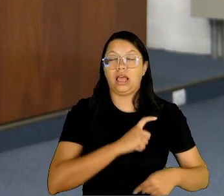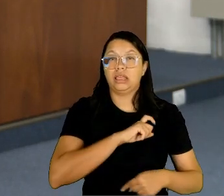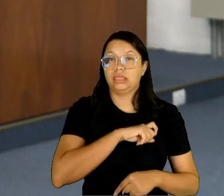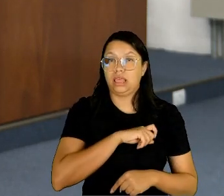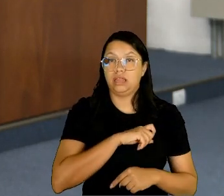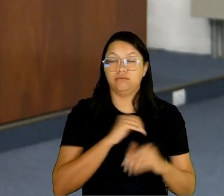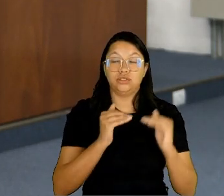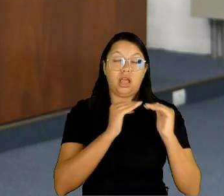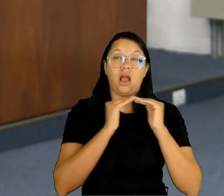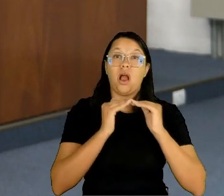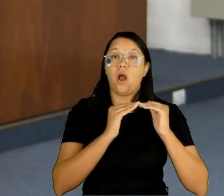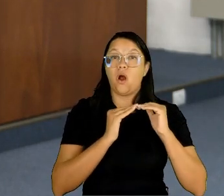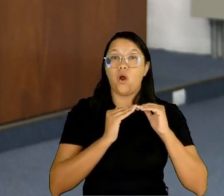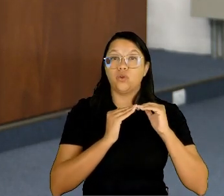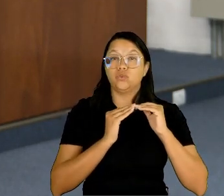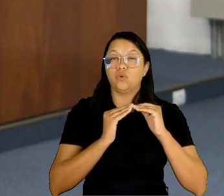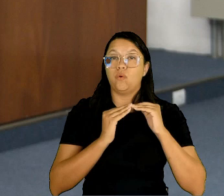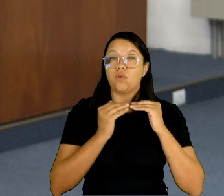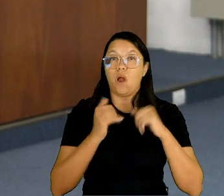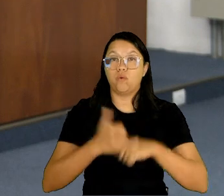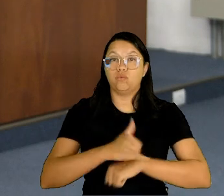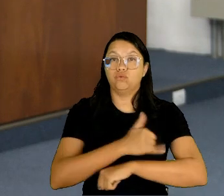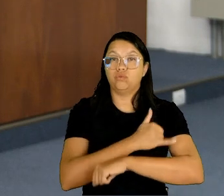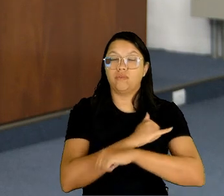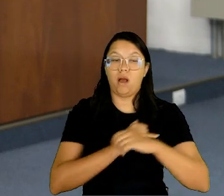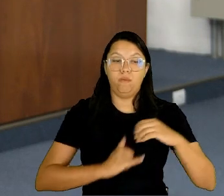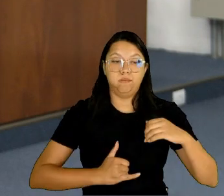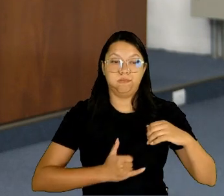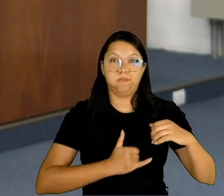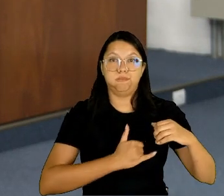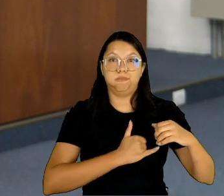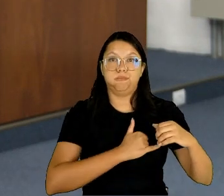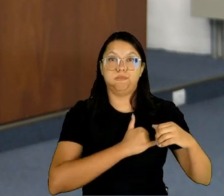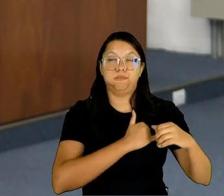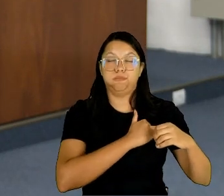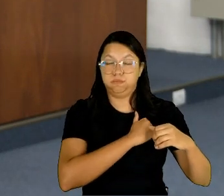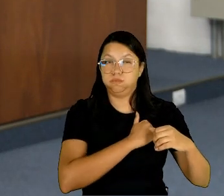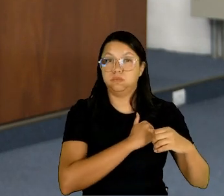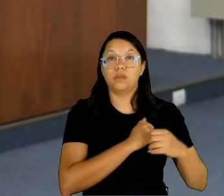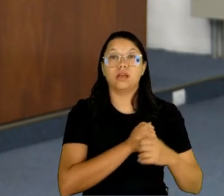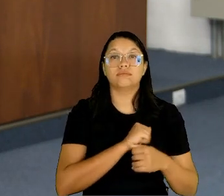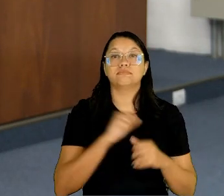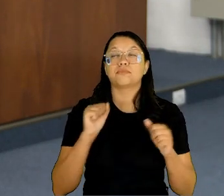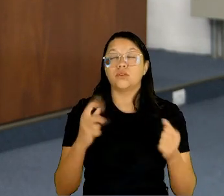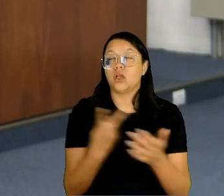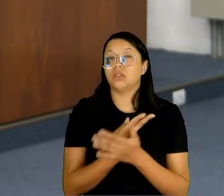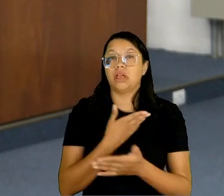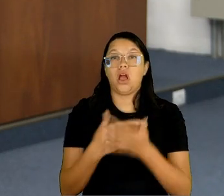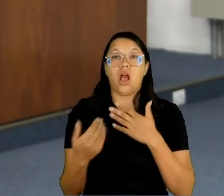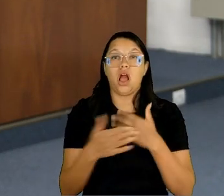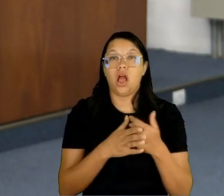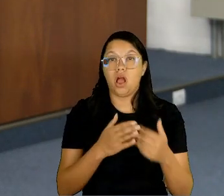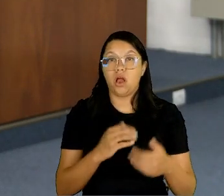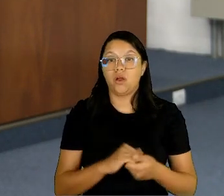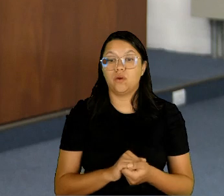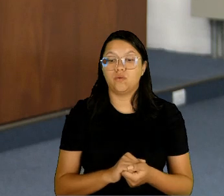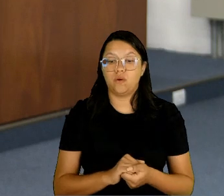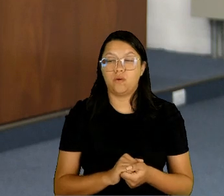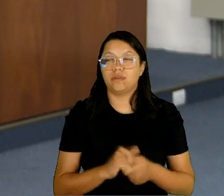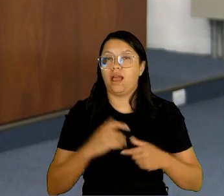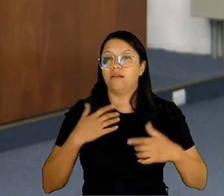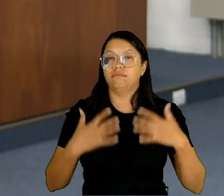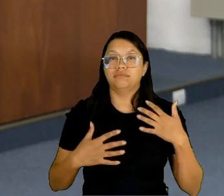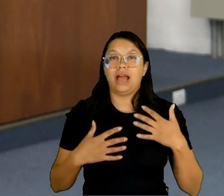que o colesterol vai acumulando e vai formando essas plaquinhas, é o que a gente chama de aterosclerose, que, como eu comentei, pode acontecer em qualquer